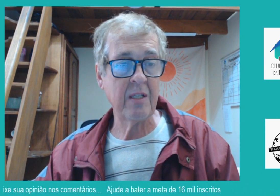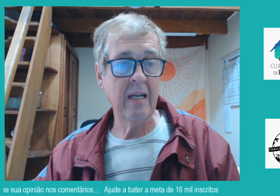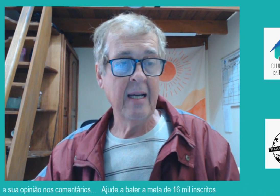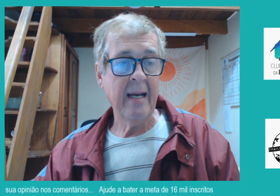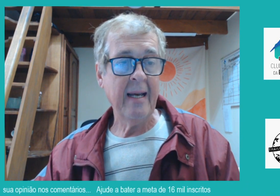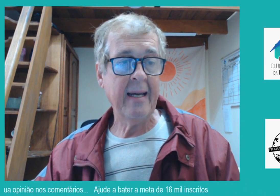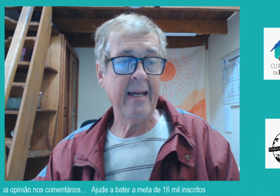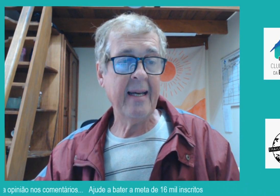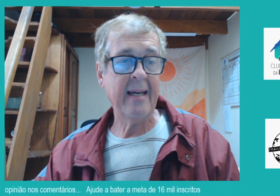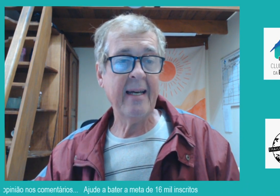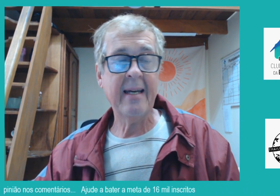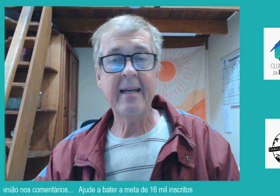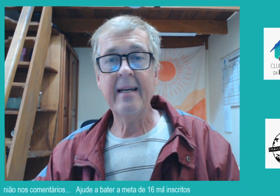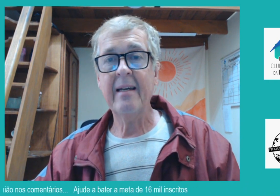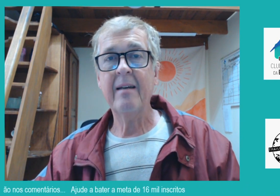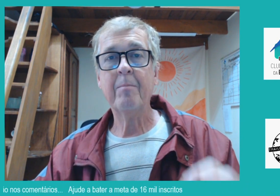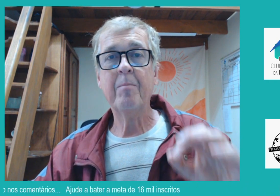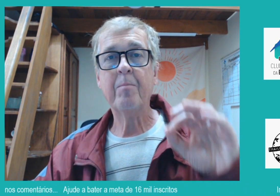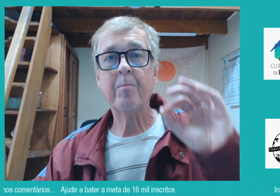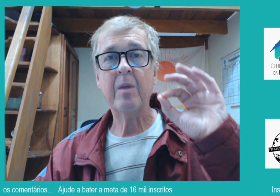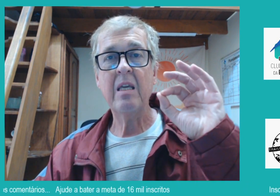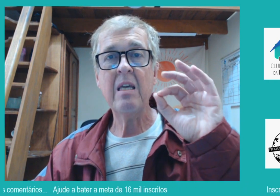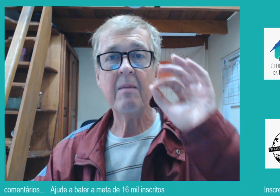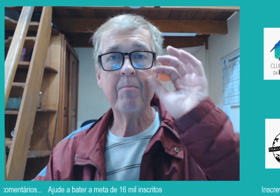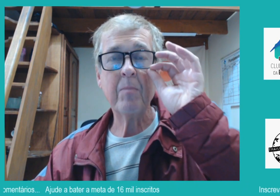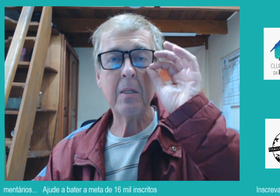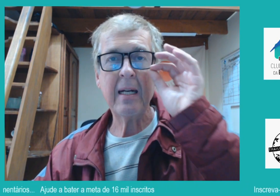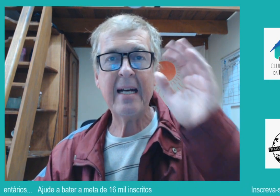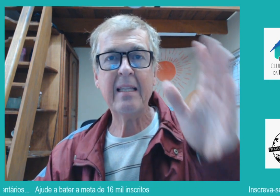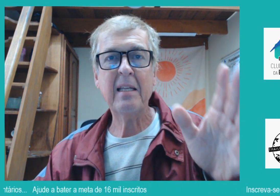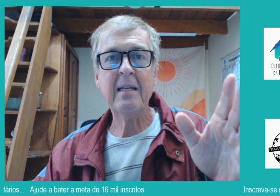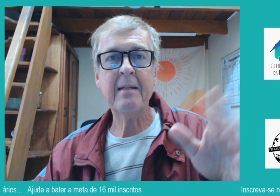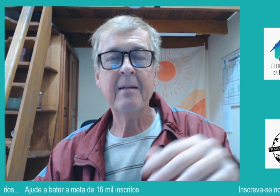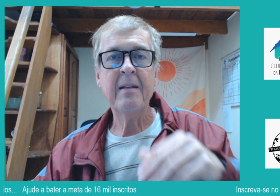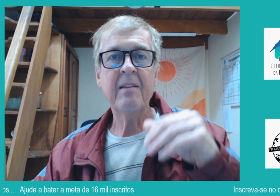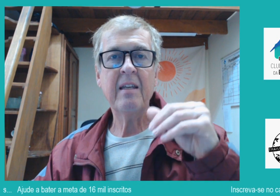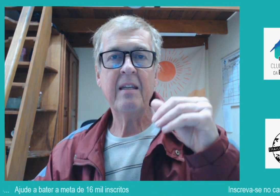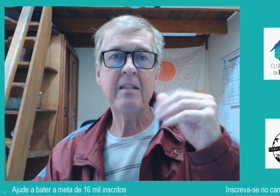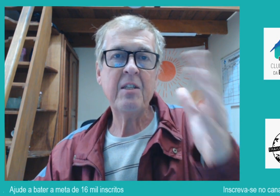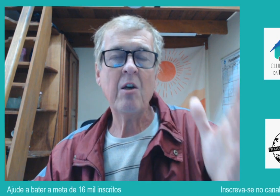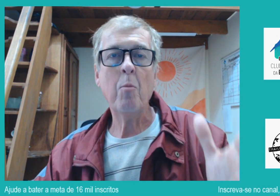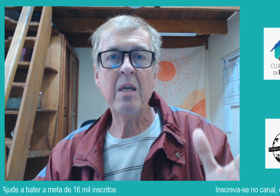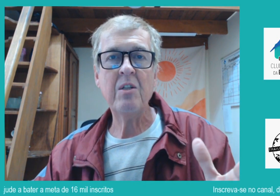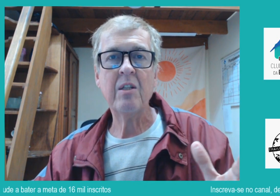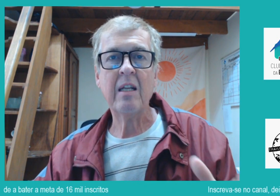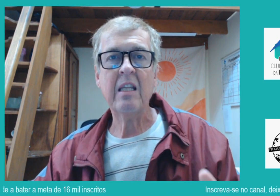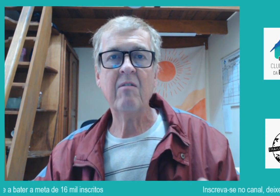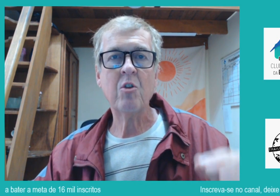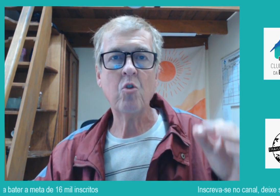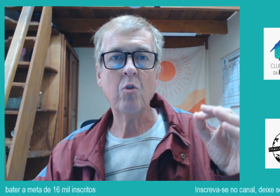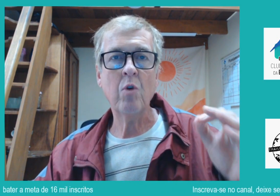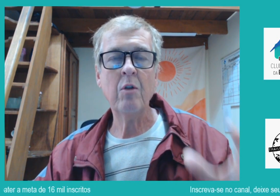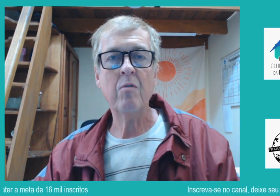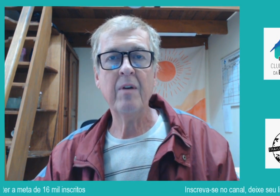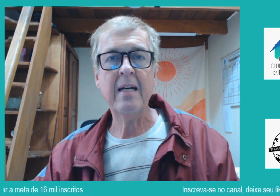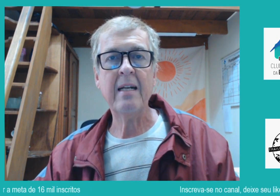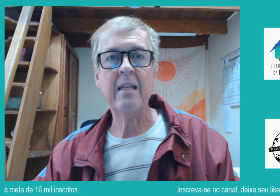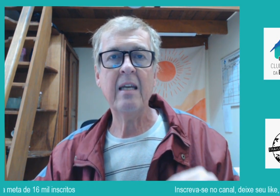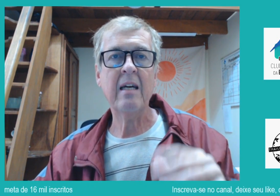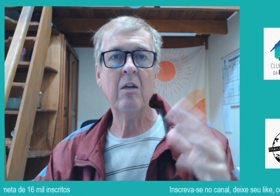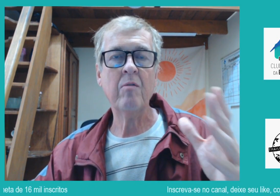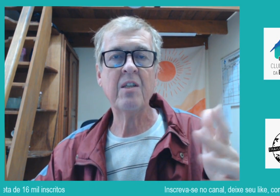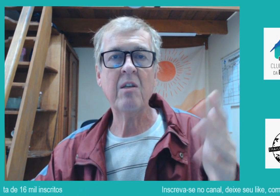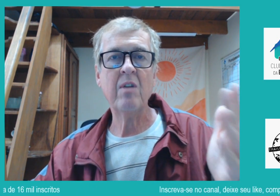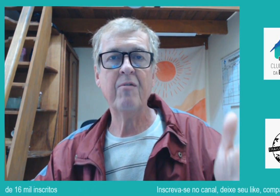2022 é e Rafa inicialmente tratava só do